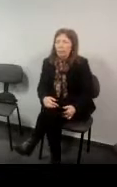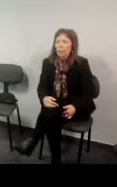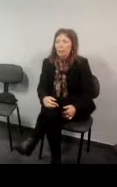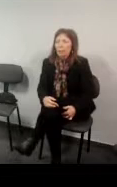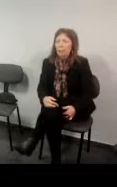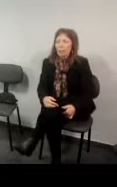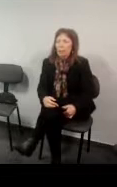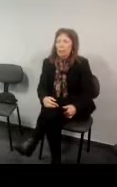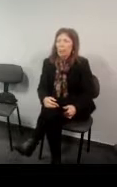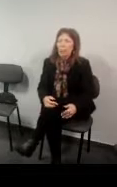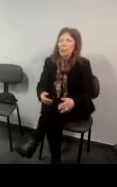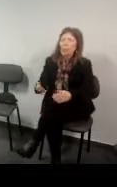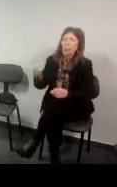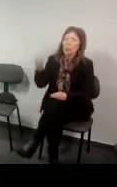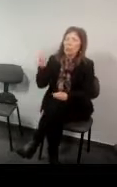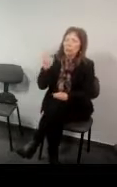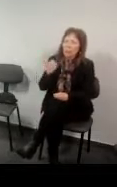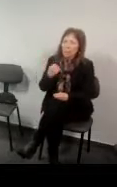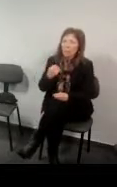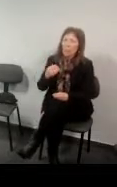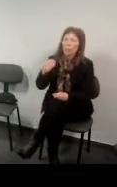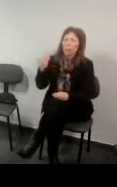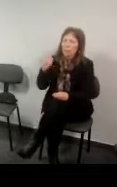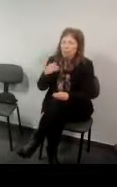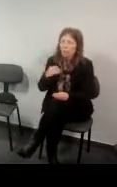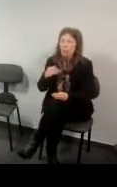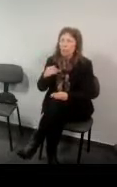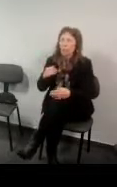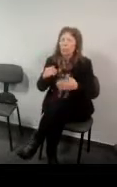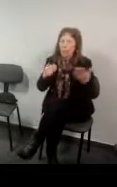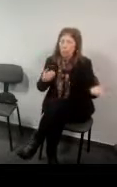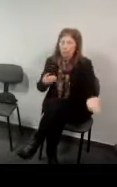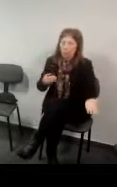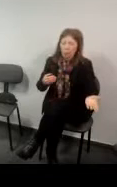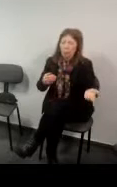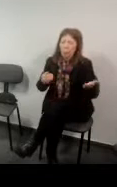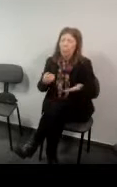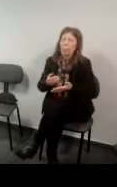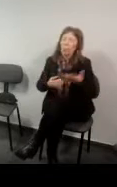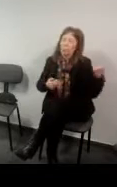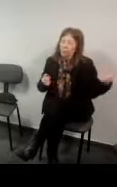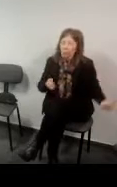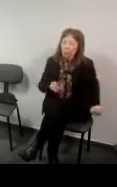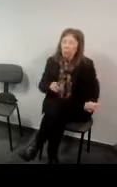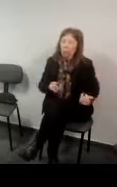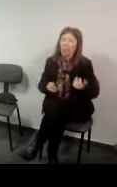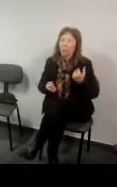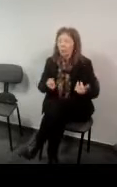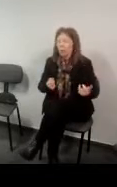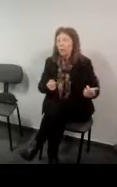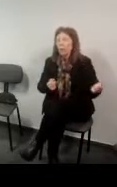Senão nós ficaremos sempre... Porque a gente já estudou lá no início, falando várias vezes isso, quem não lembra, é bom revisar, toda a